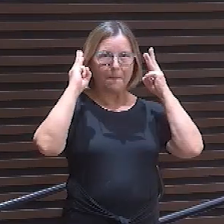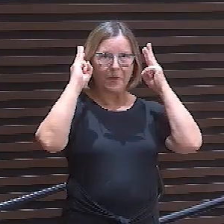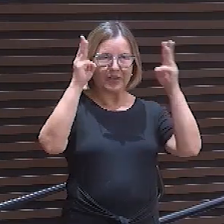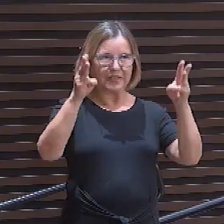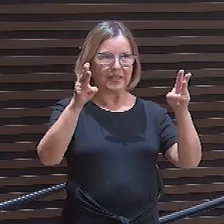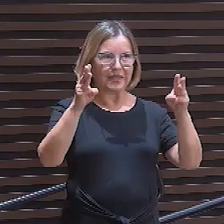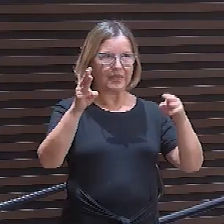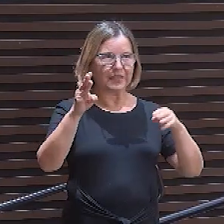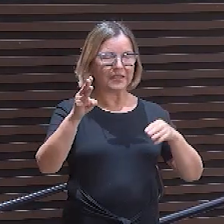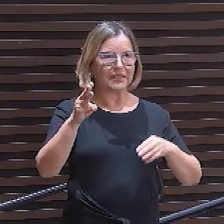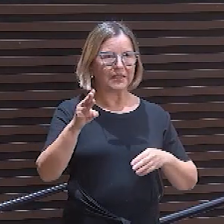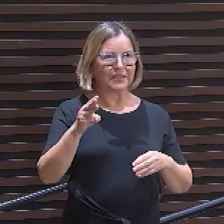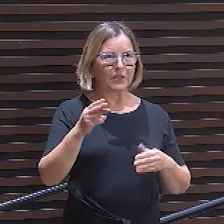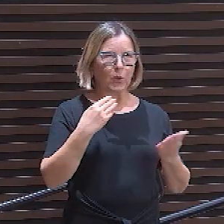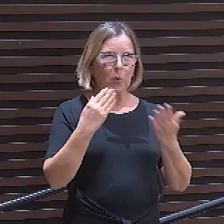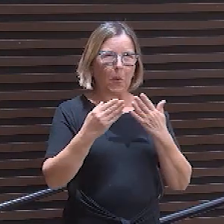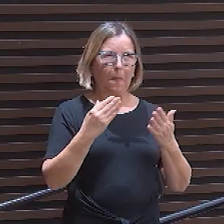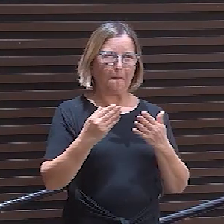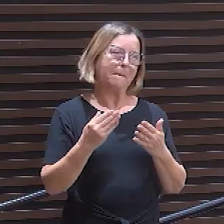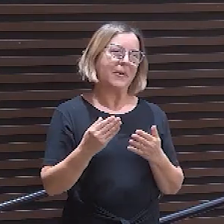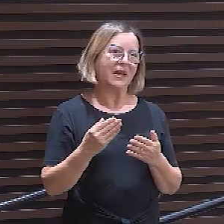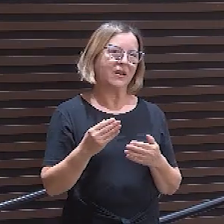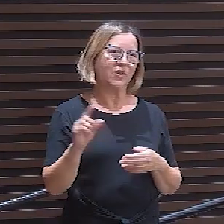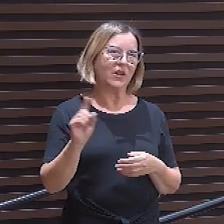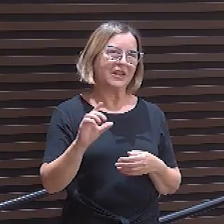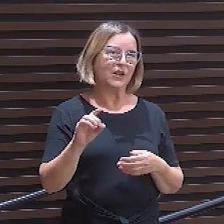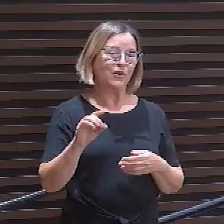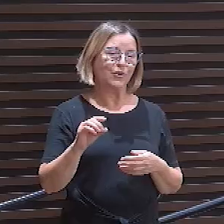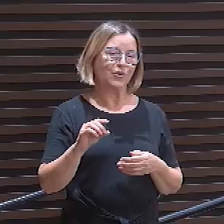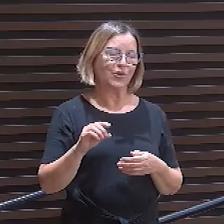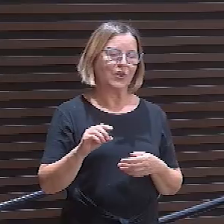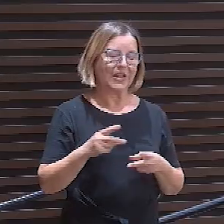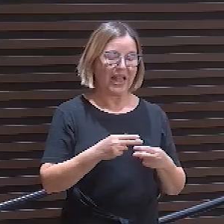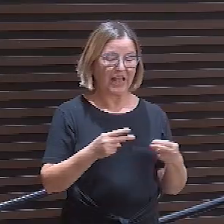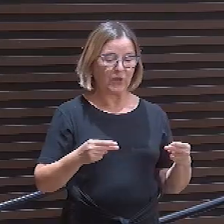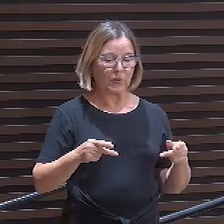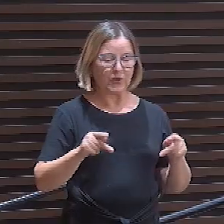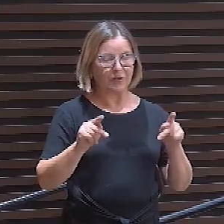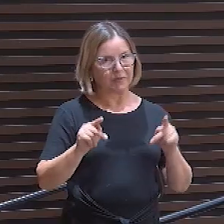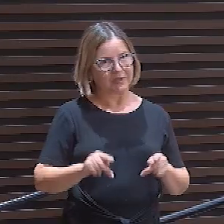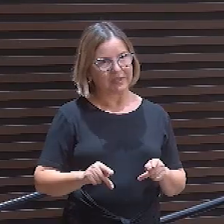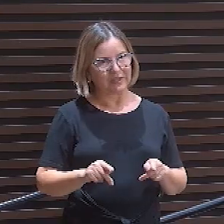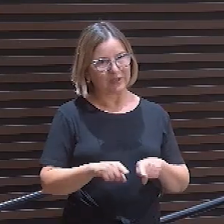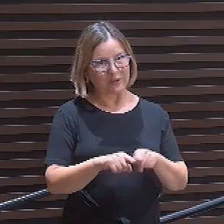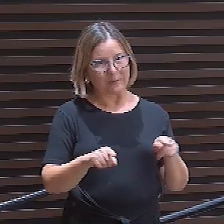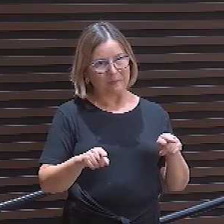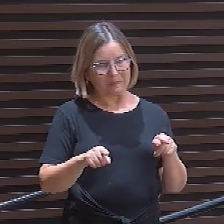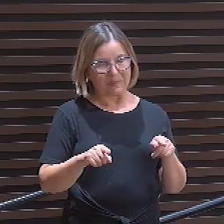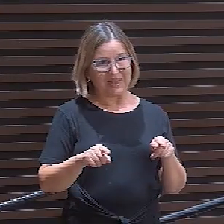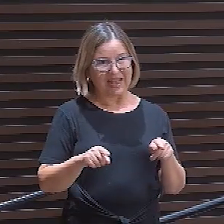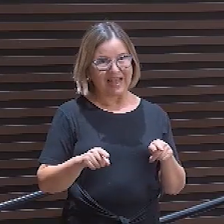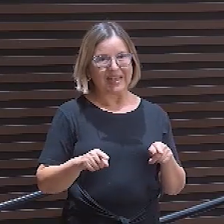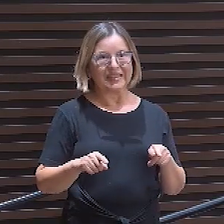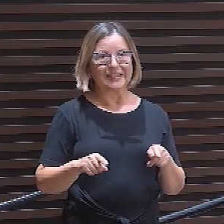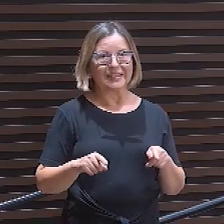o verdadeiro tesouro que estava em Cristo e em suas promessas. Da mesma